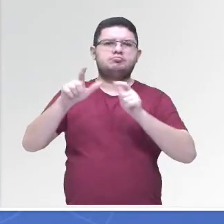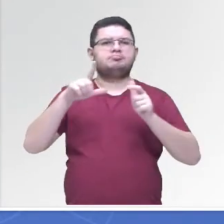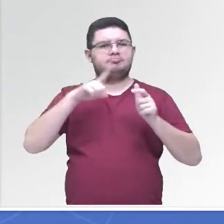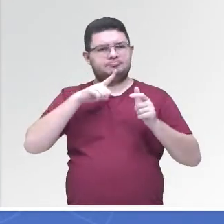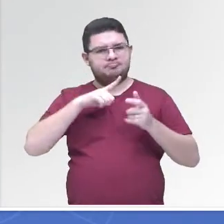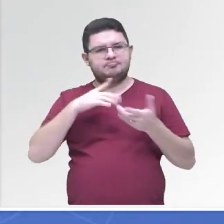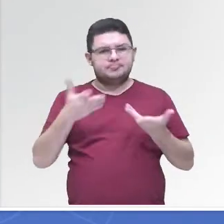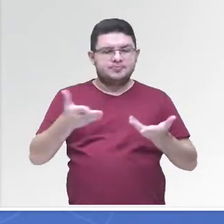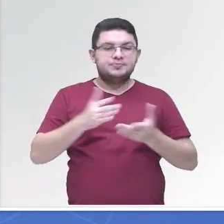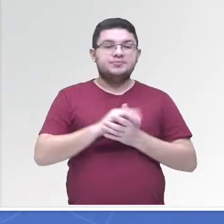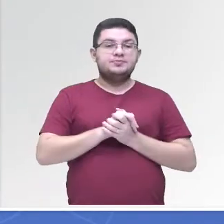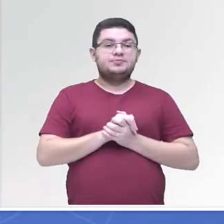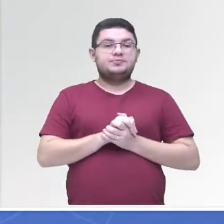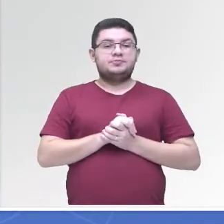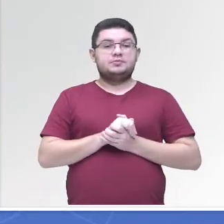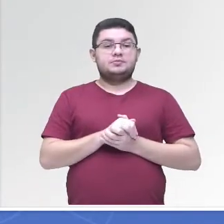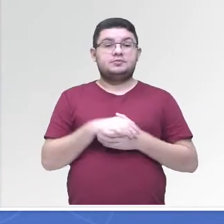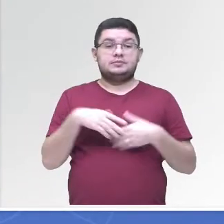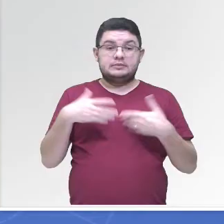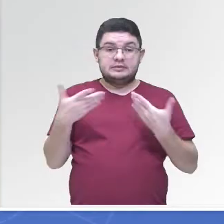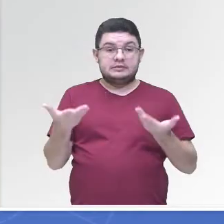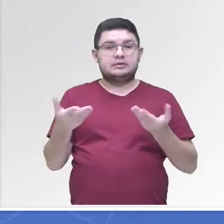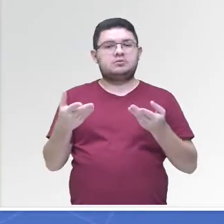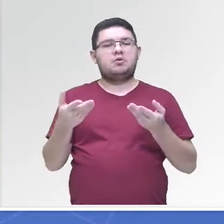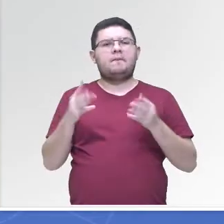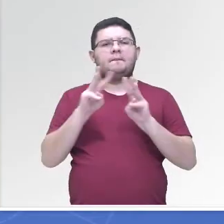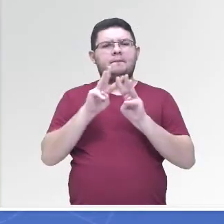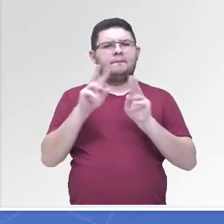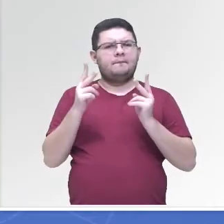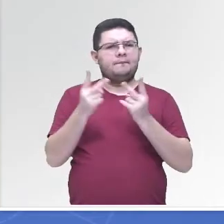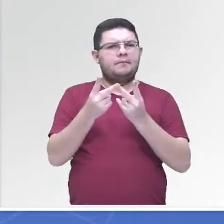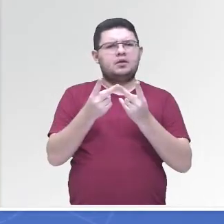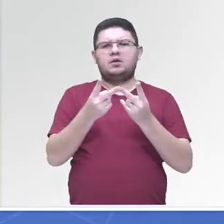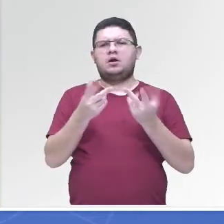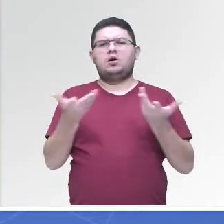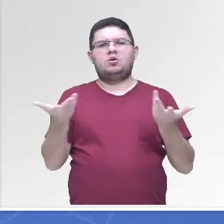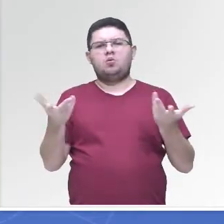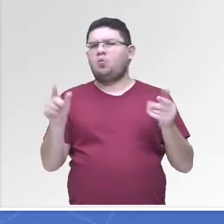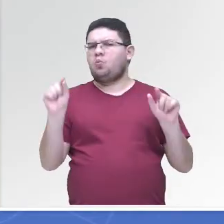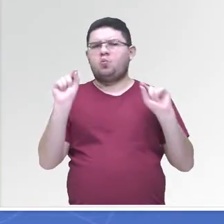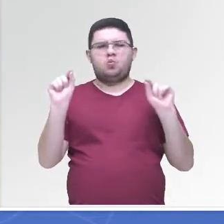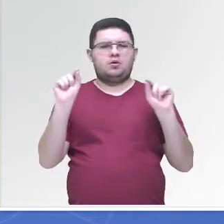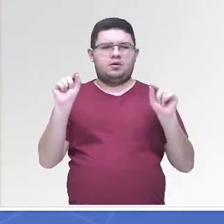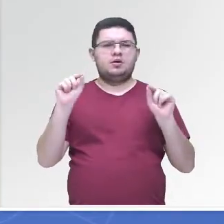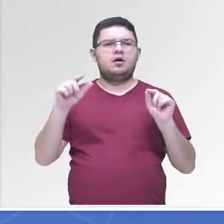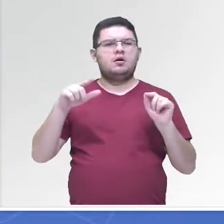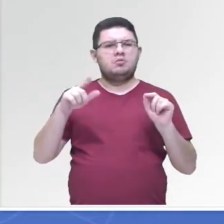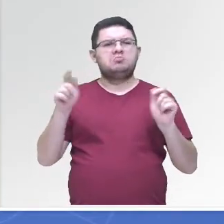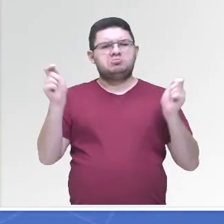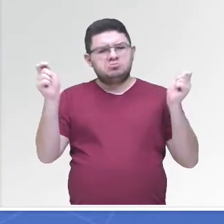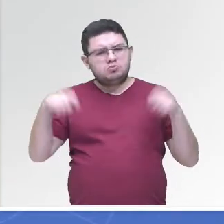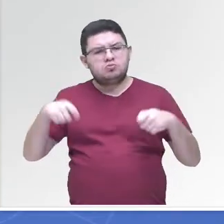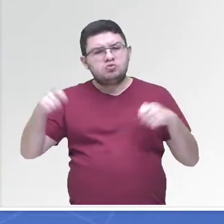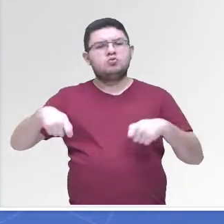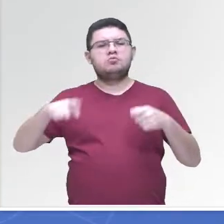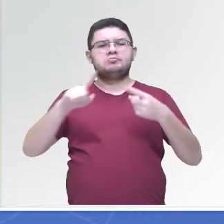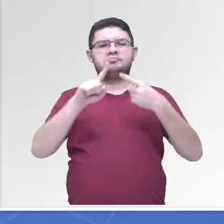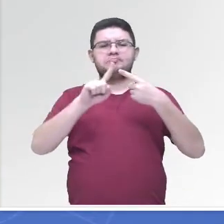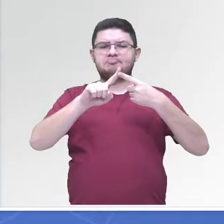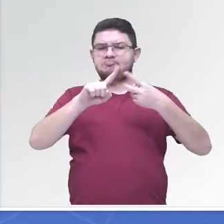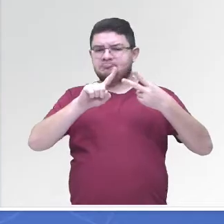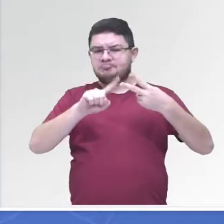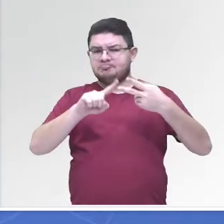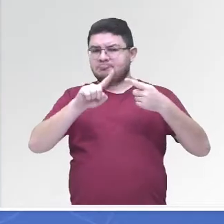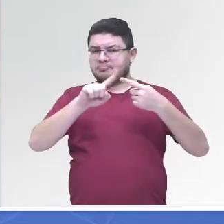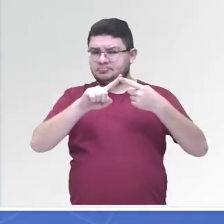só. Então, a matéria, né, os materiais, de uma forma geral, eles podem ter, né, e são classificados a